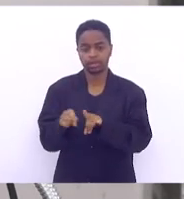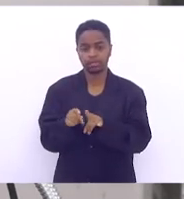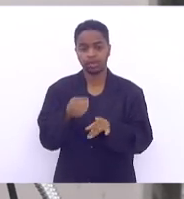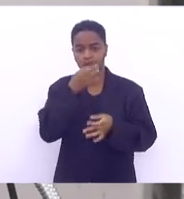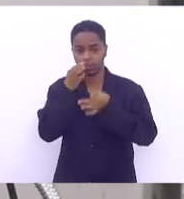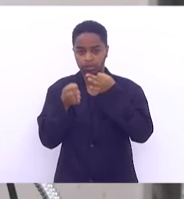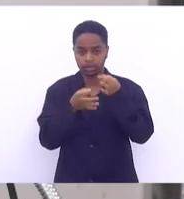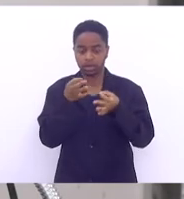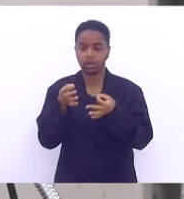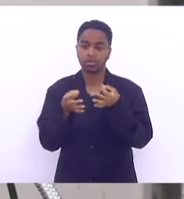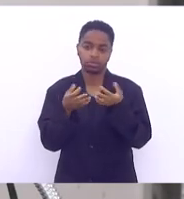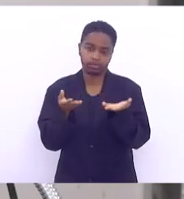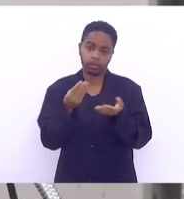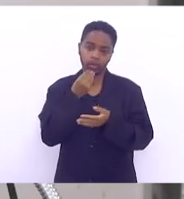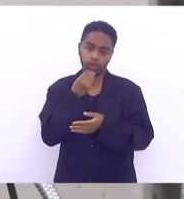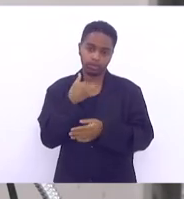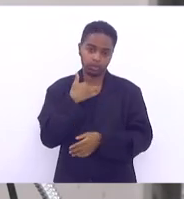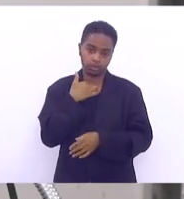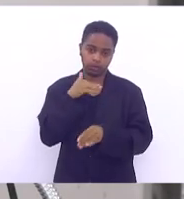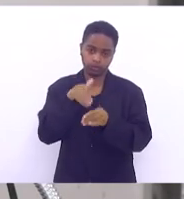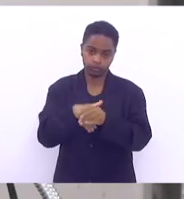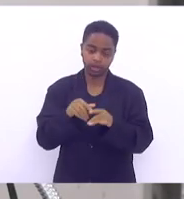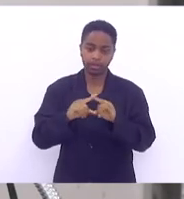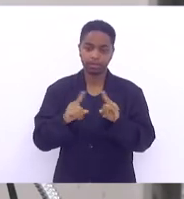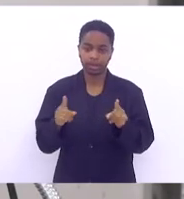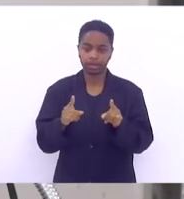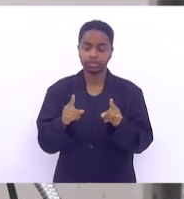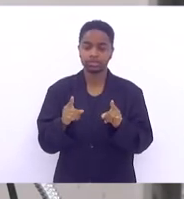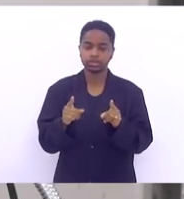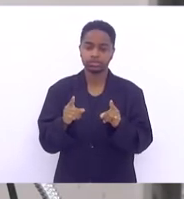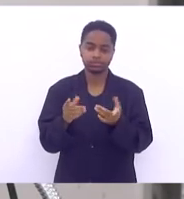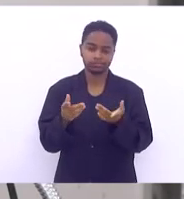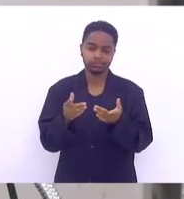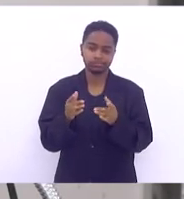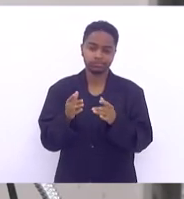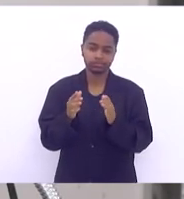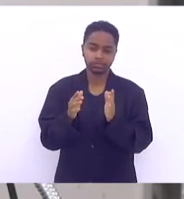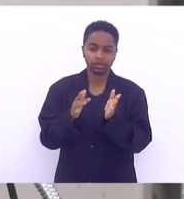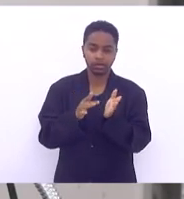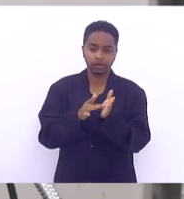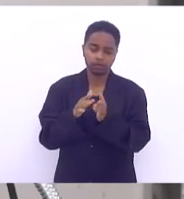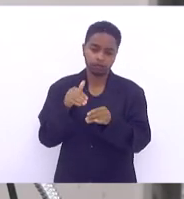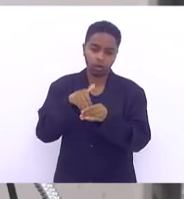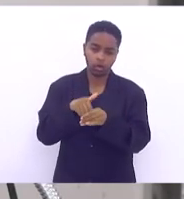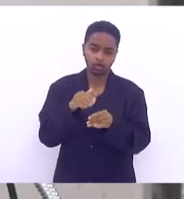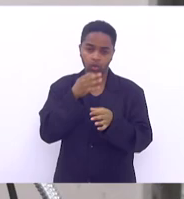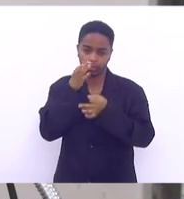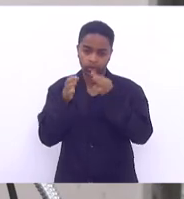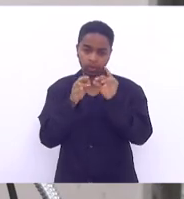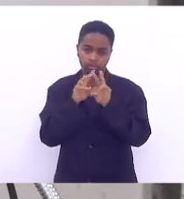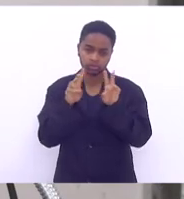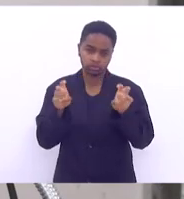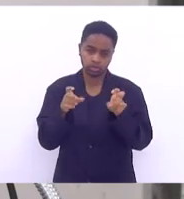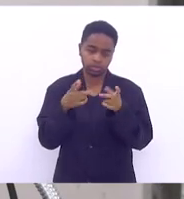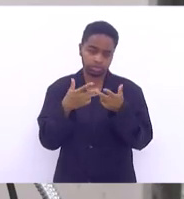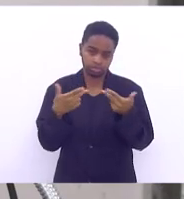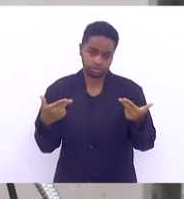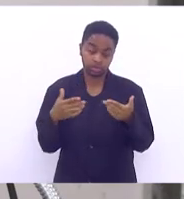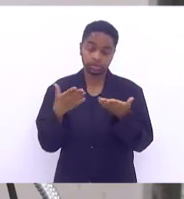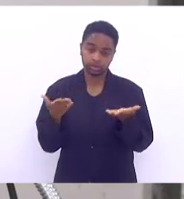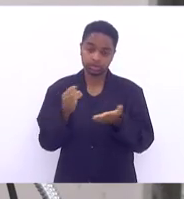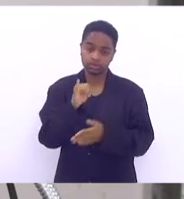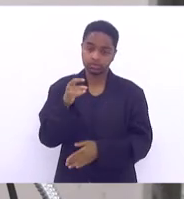opinião, claro que não podem votar, mas que possam simular o voto, dar opinião em algum tema. Então, se Vossas Excelências puderem